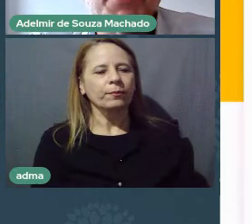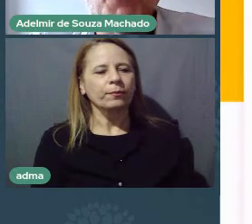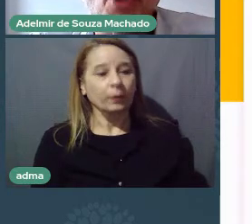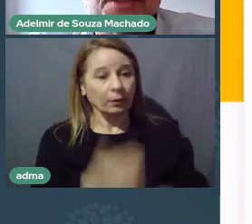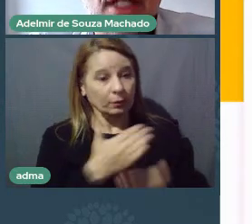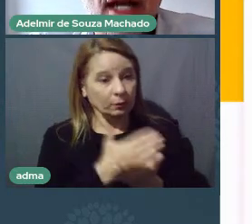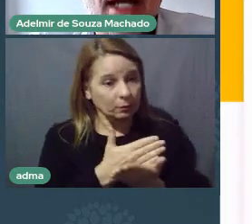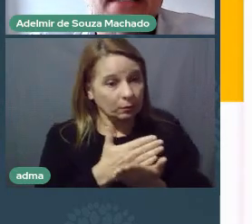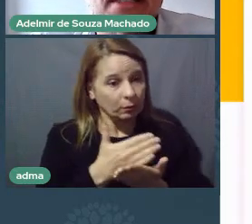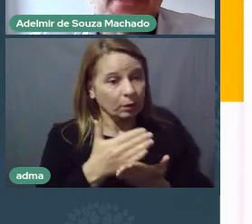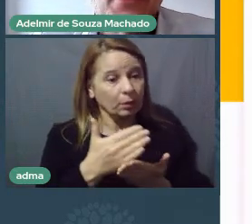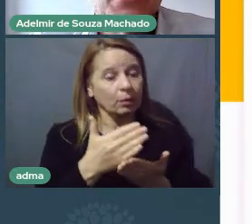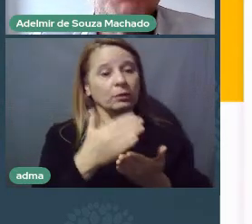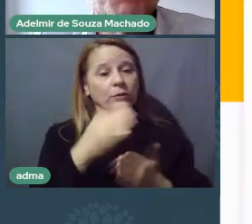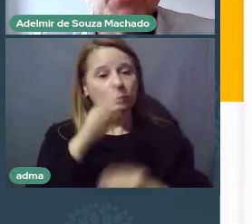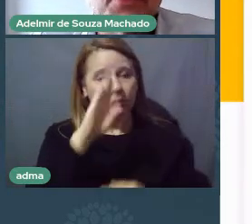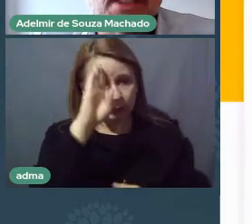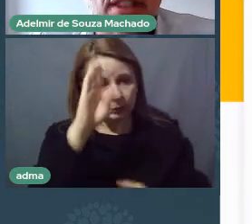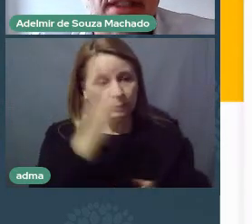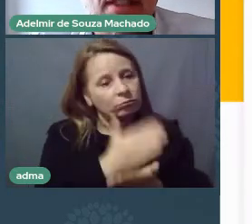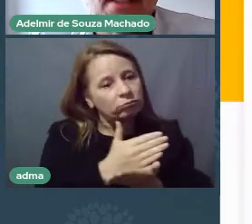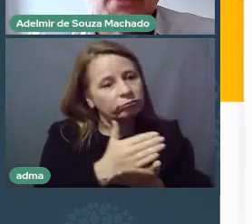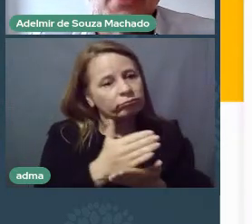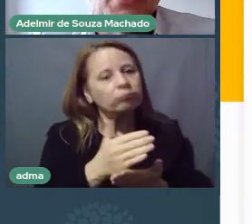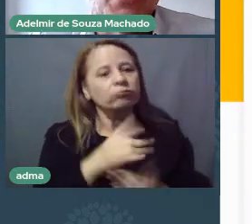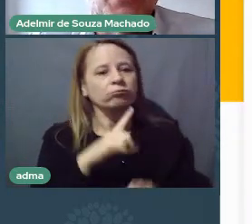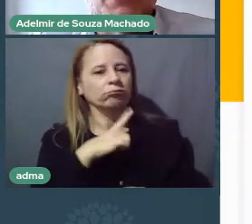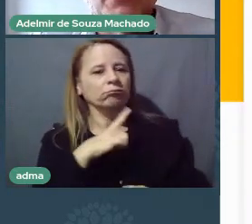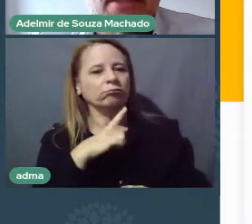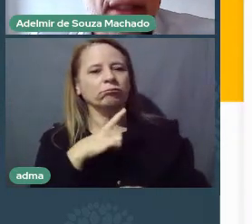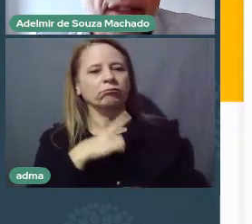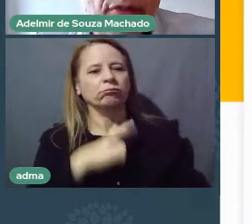iniciais, primordiais, que vão ter